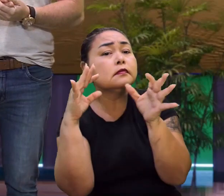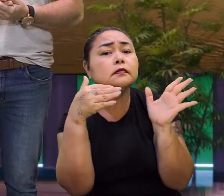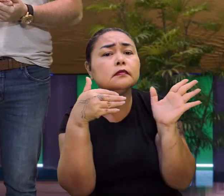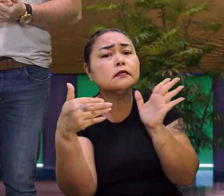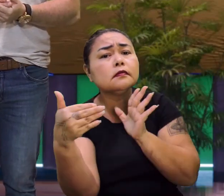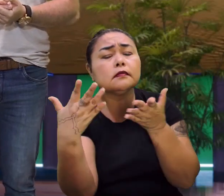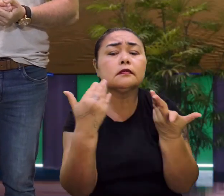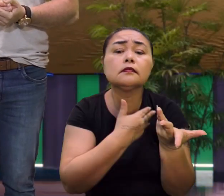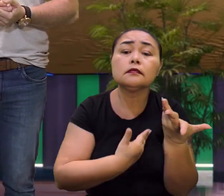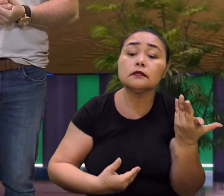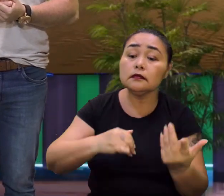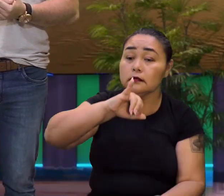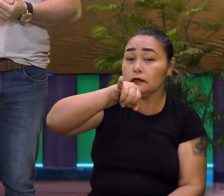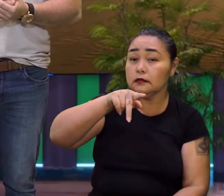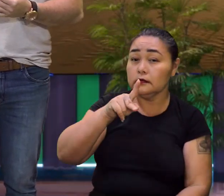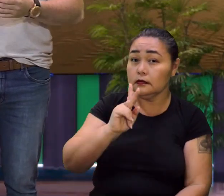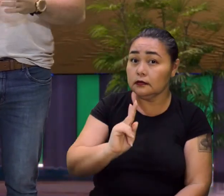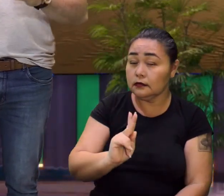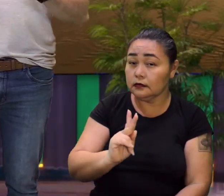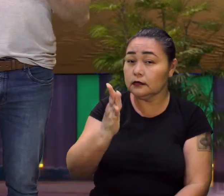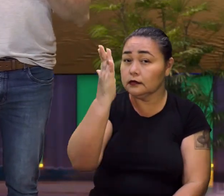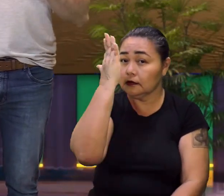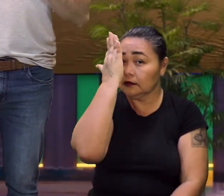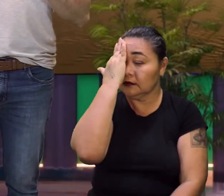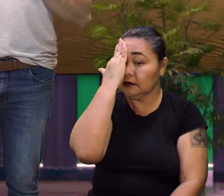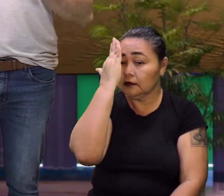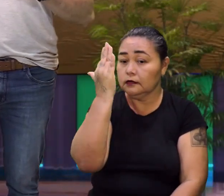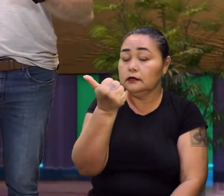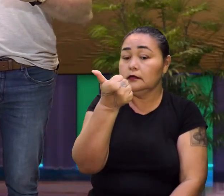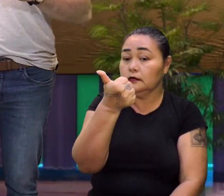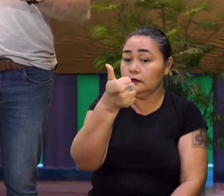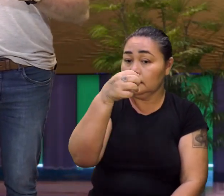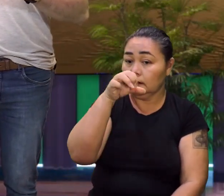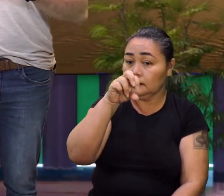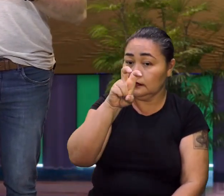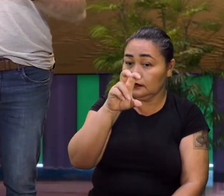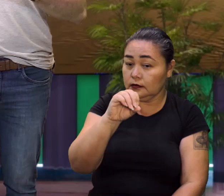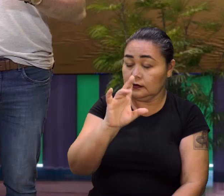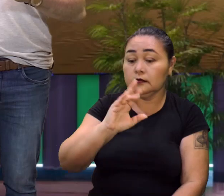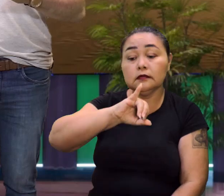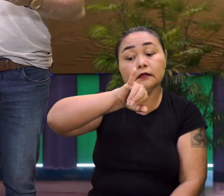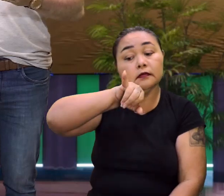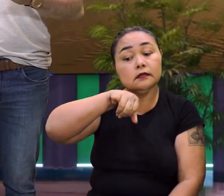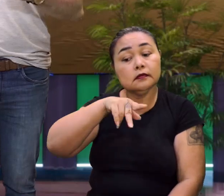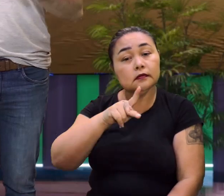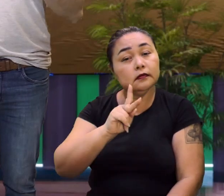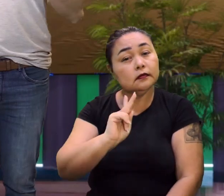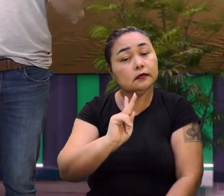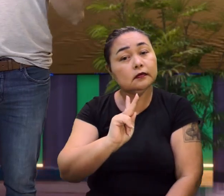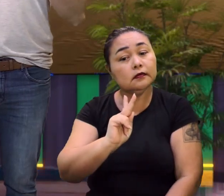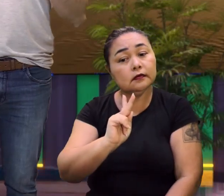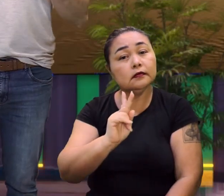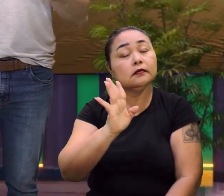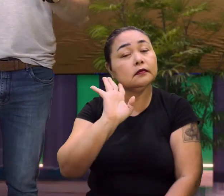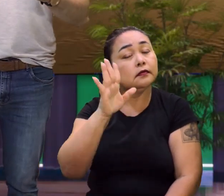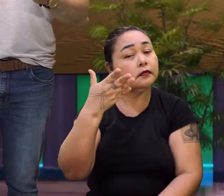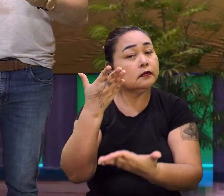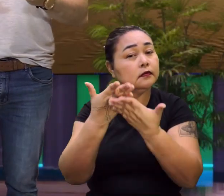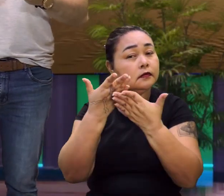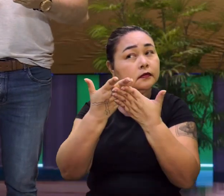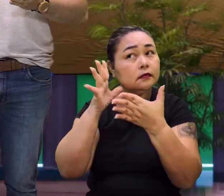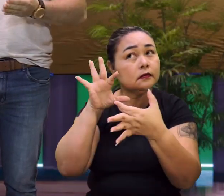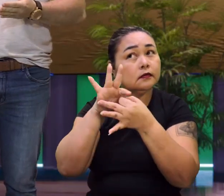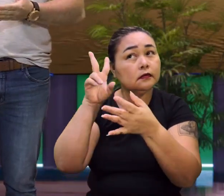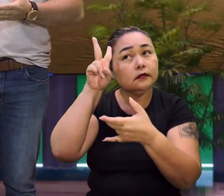aqui no governo de JK. A gente sabe que a partir de 1950, no governo de Juscelino Kubitschek, vocês já estudaram isso na